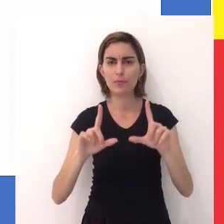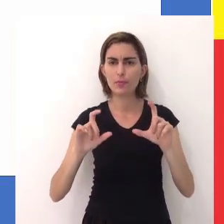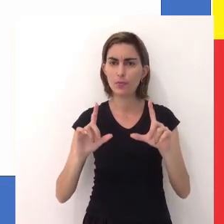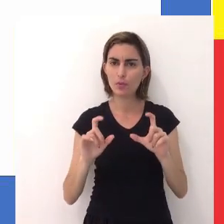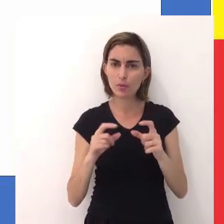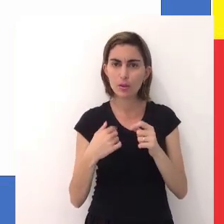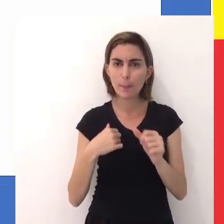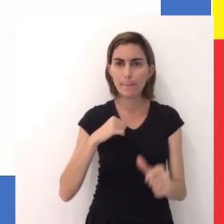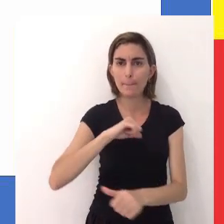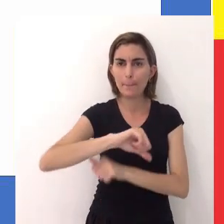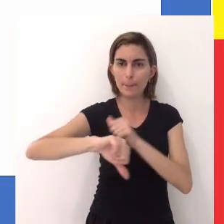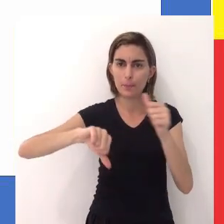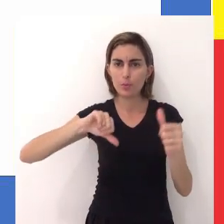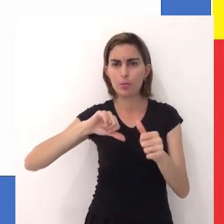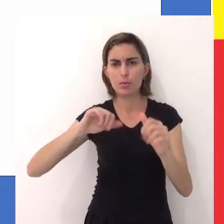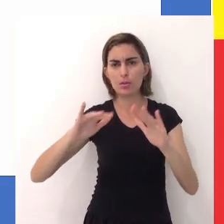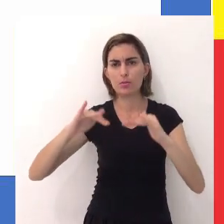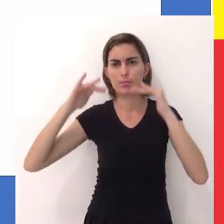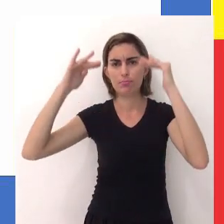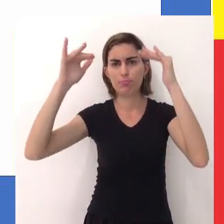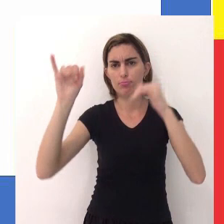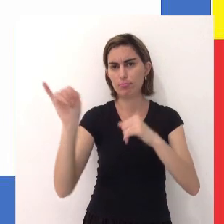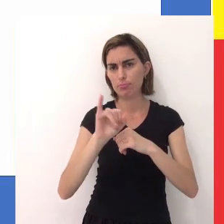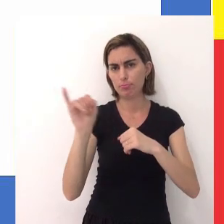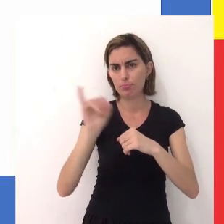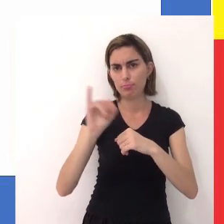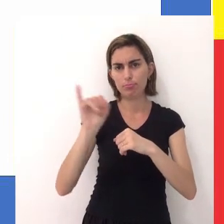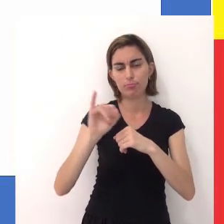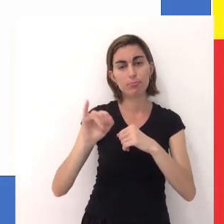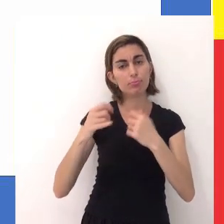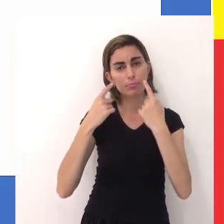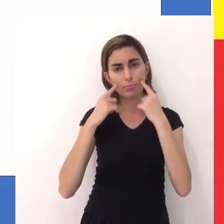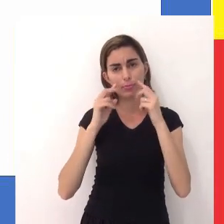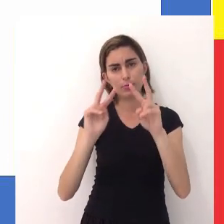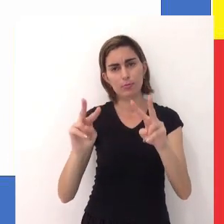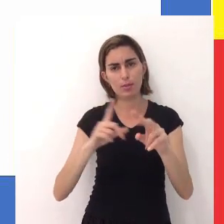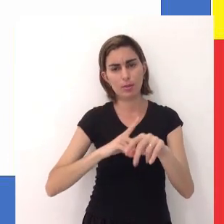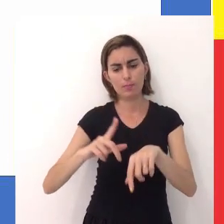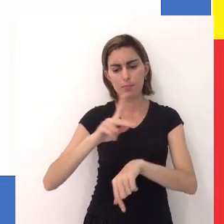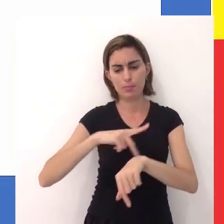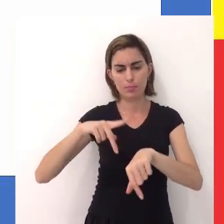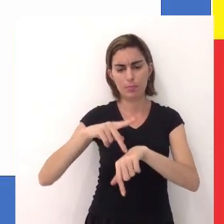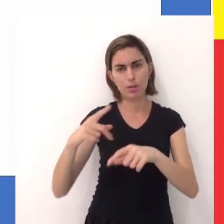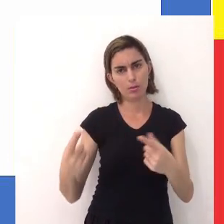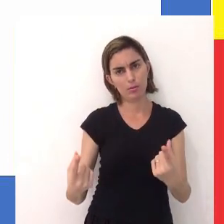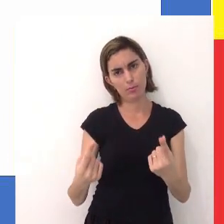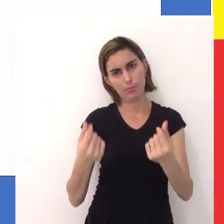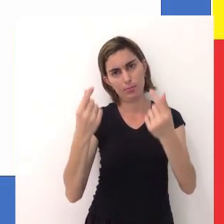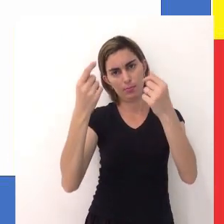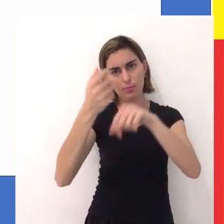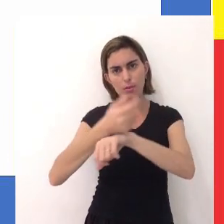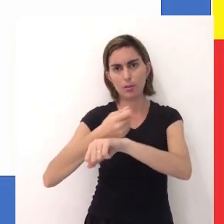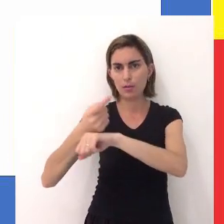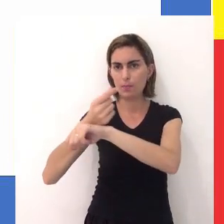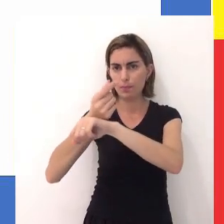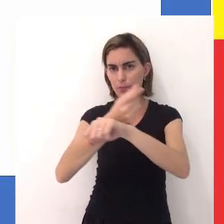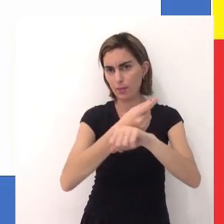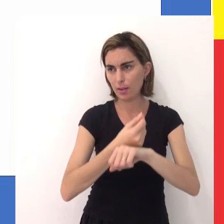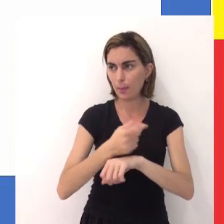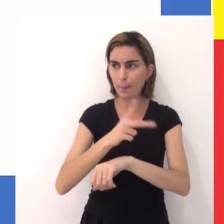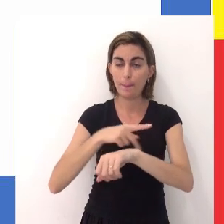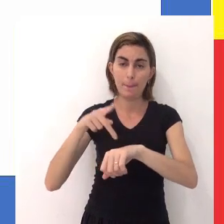imagem na mudança de hierarquia internacional. Tá? Então, a gente vai ter os países capitalistas chamados